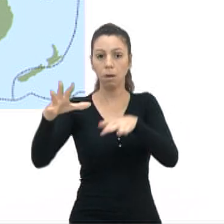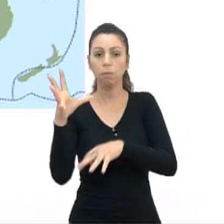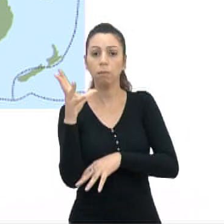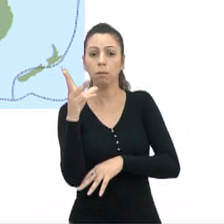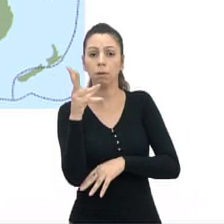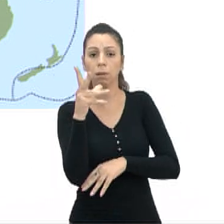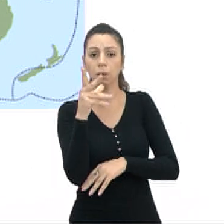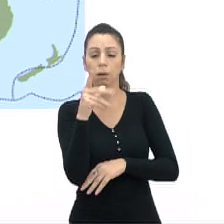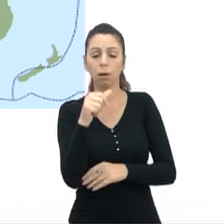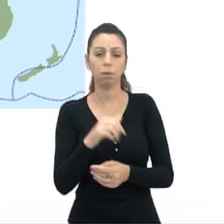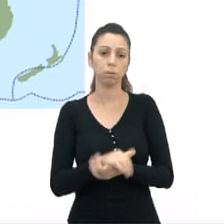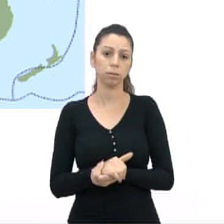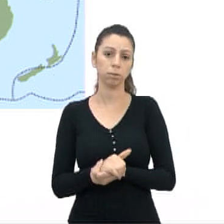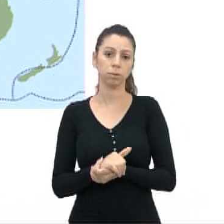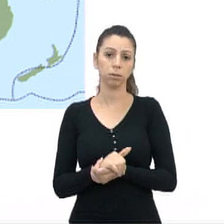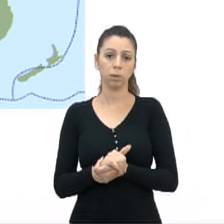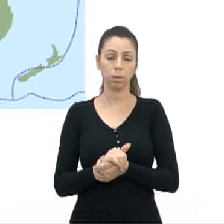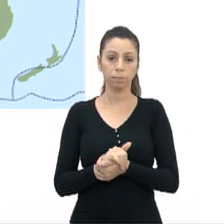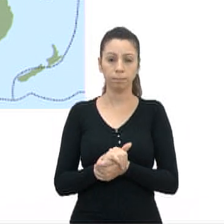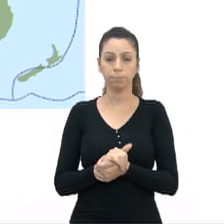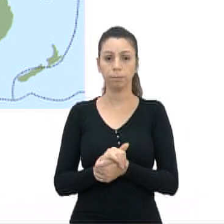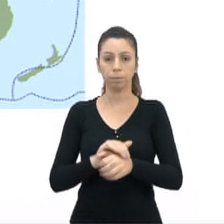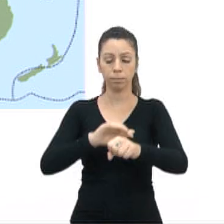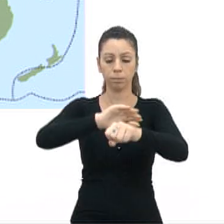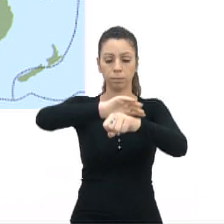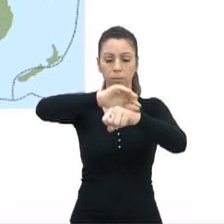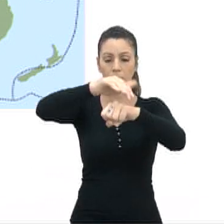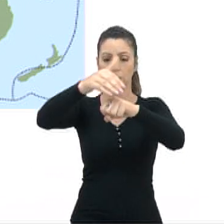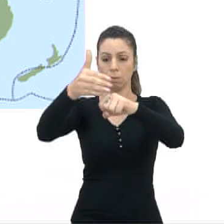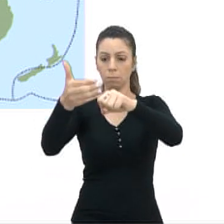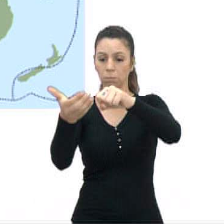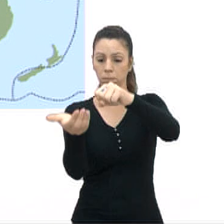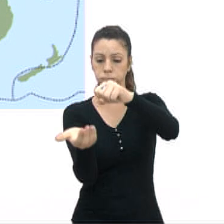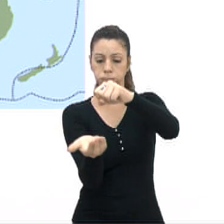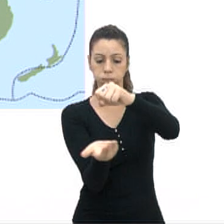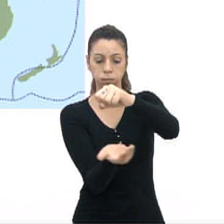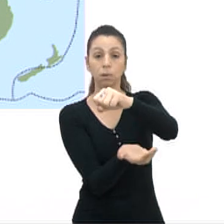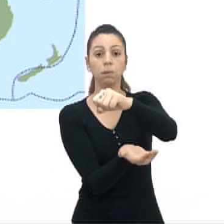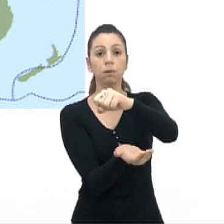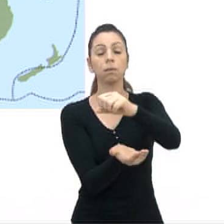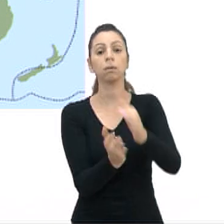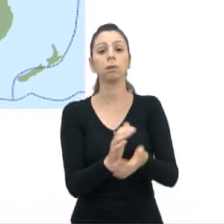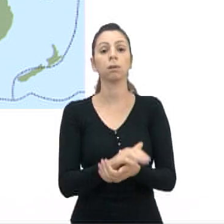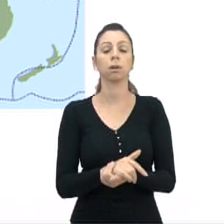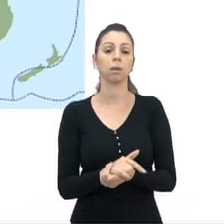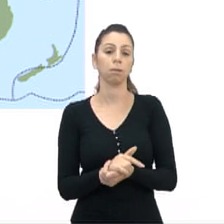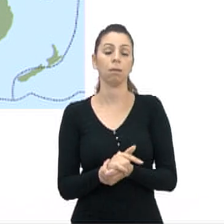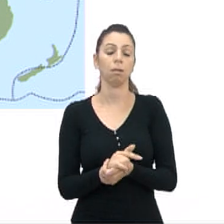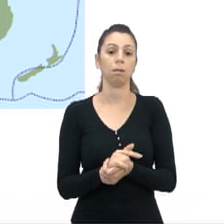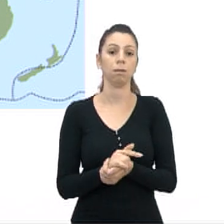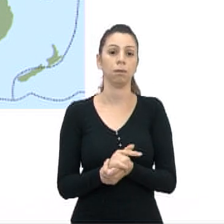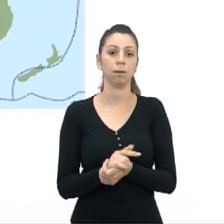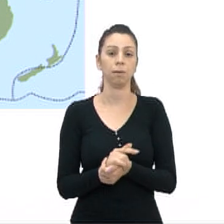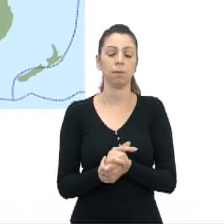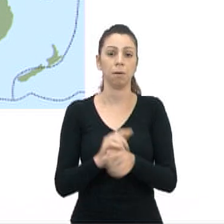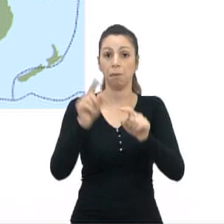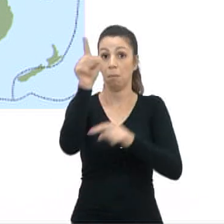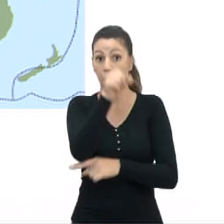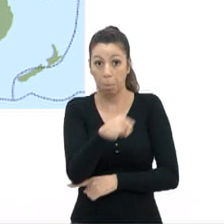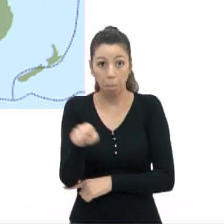Então, turma, a crosta terrestre não é uma camada perfeita, ela